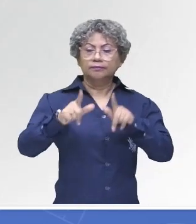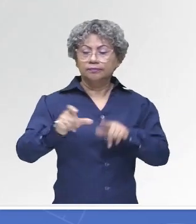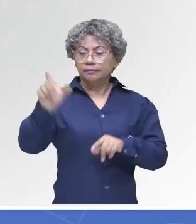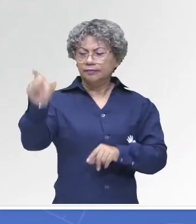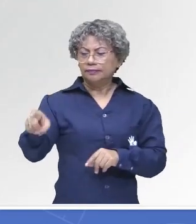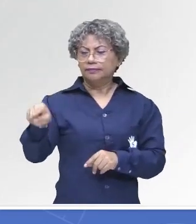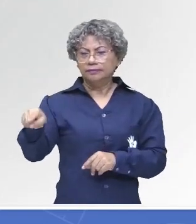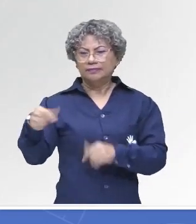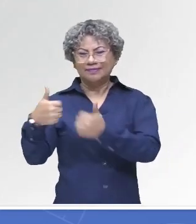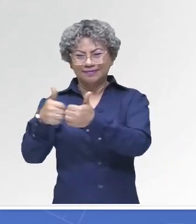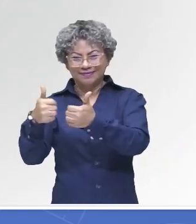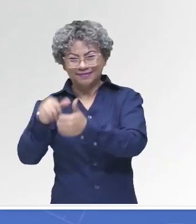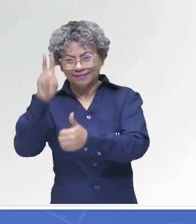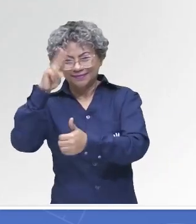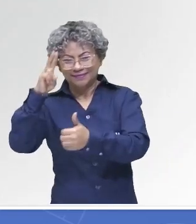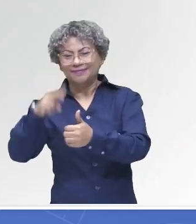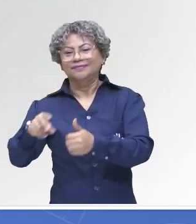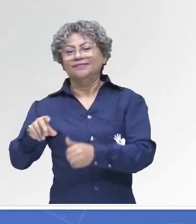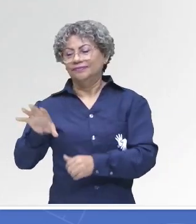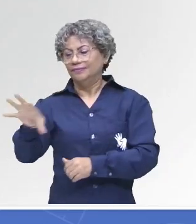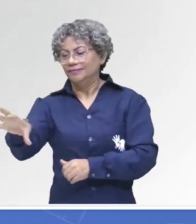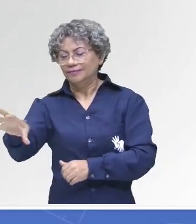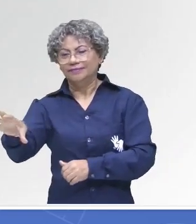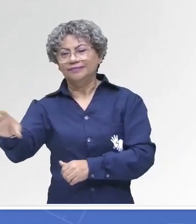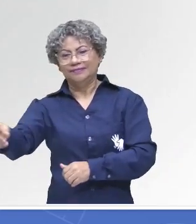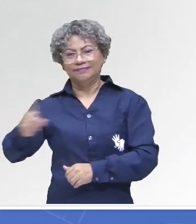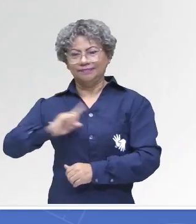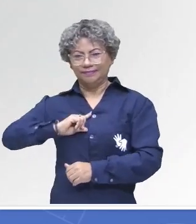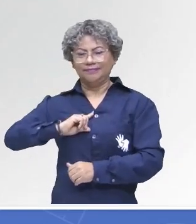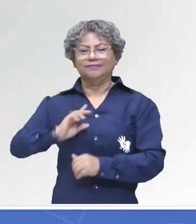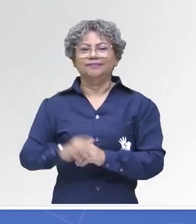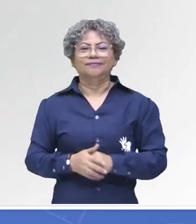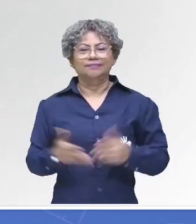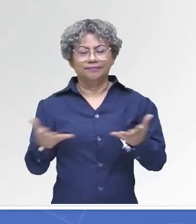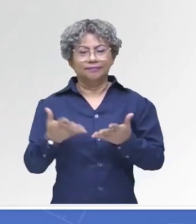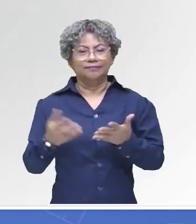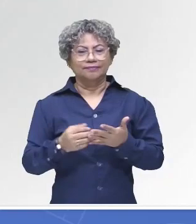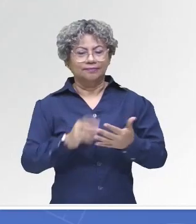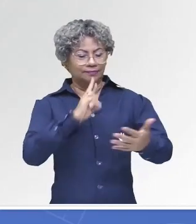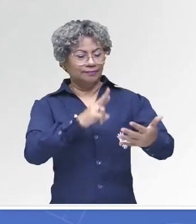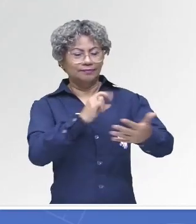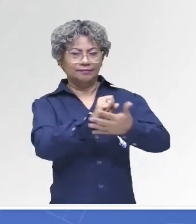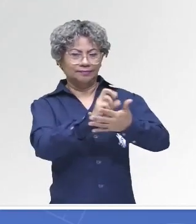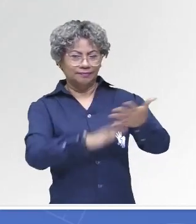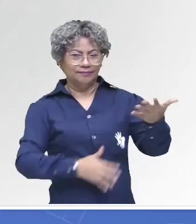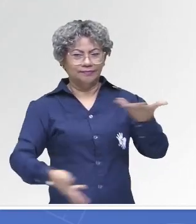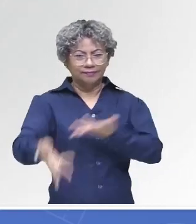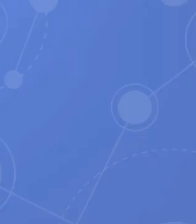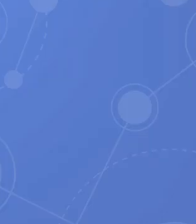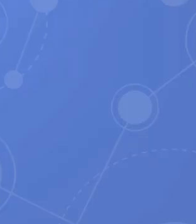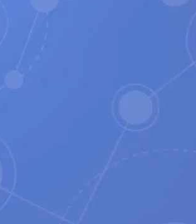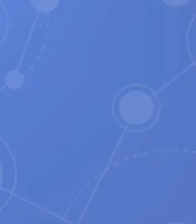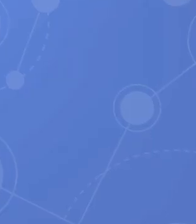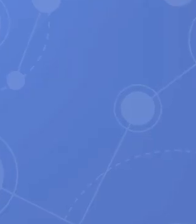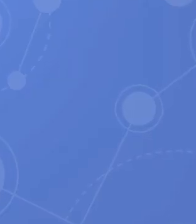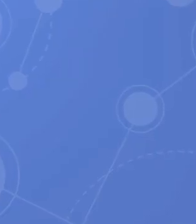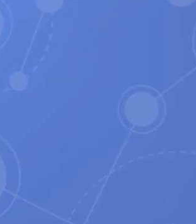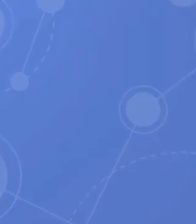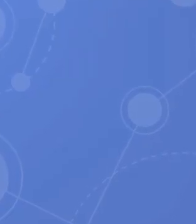temperatura, beleza? Esse é o resumo de hoje e nós vamos agora para a nossa dinâmica local interativa.